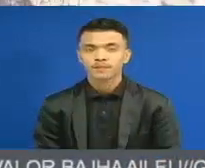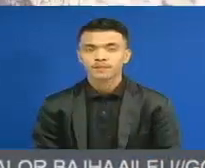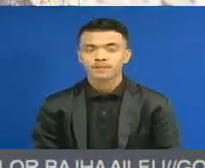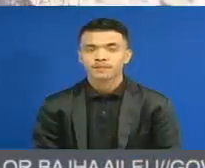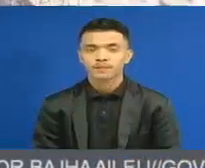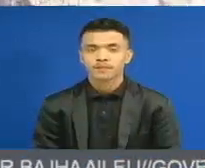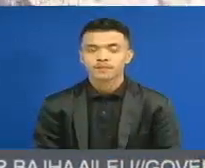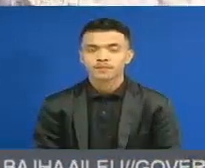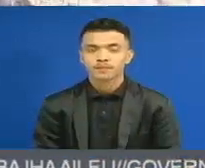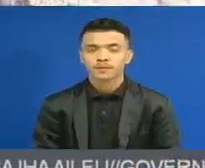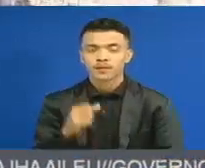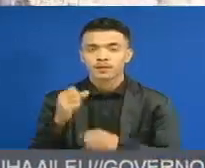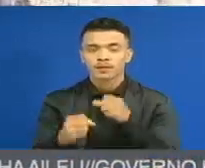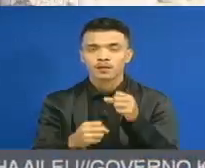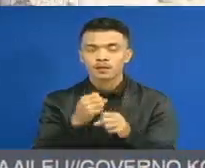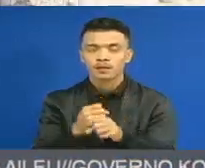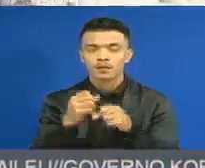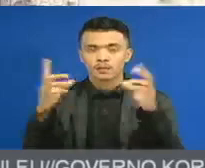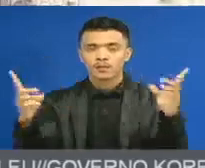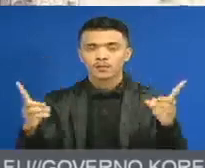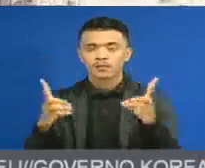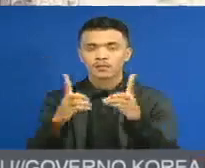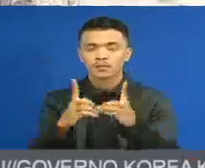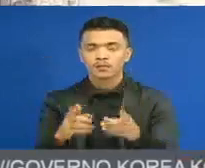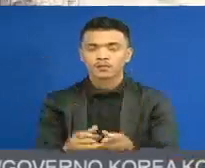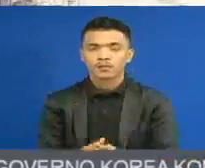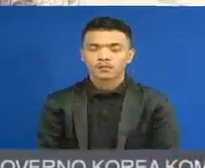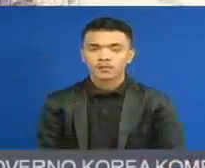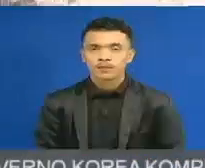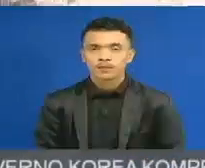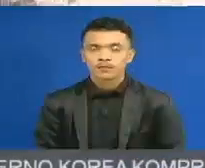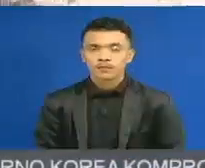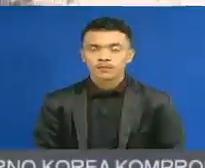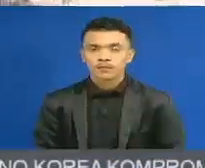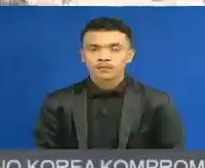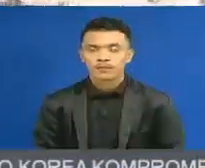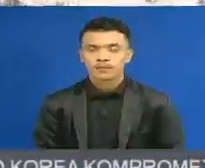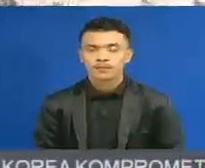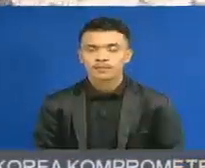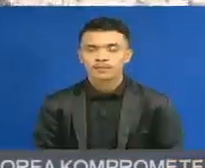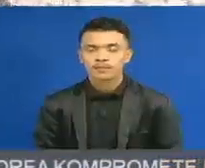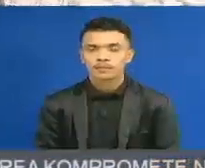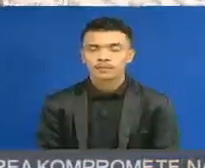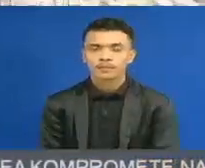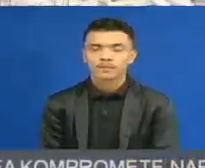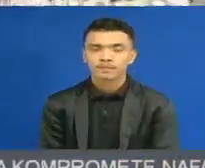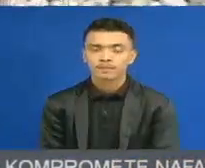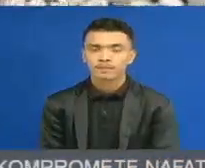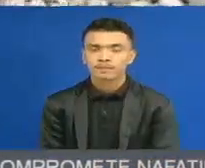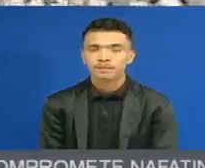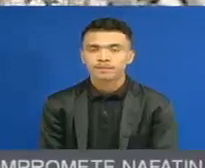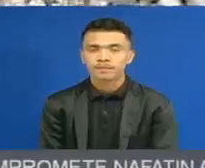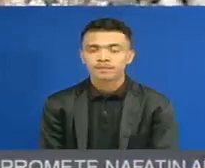minha tem rir livre, né, a minha sur do né, a minha sur do né, muito bem, né, bem,